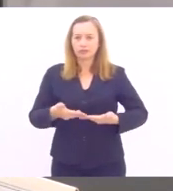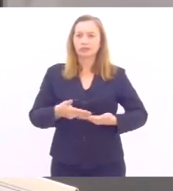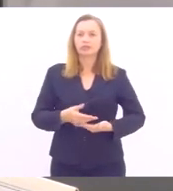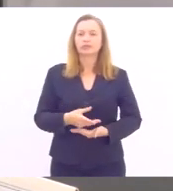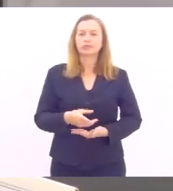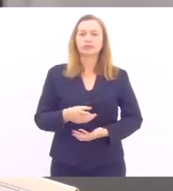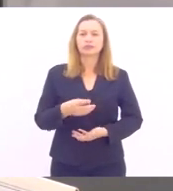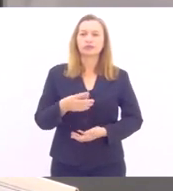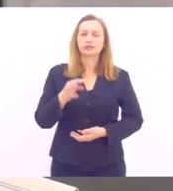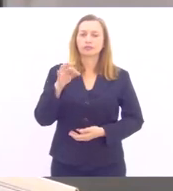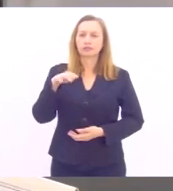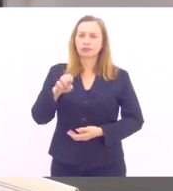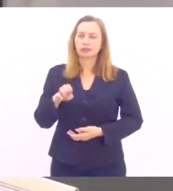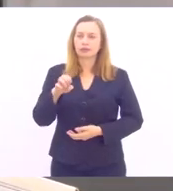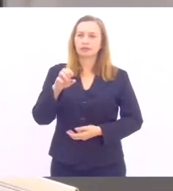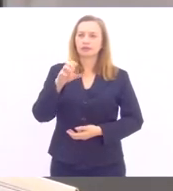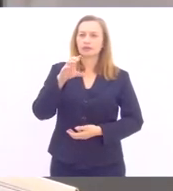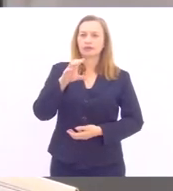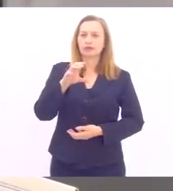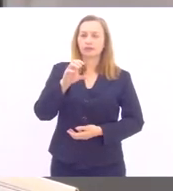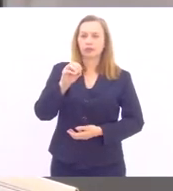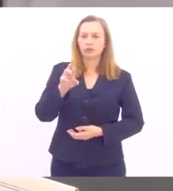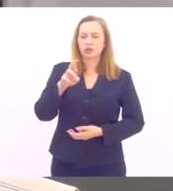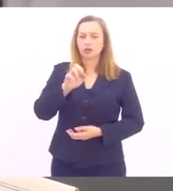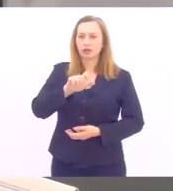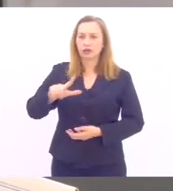o tenente-coronel PM